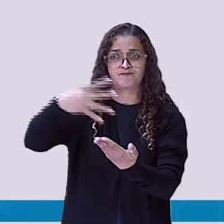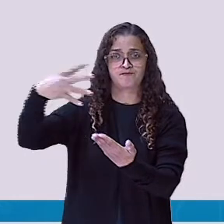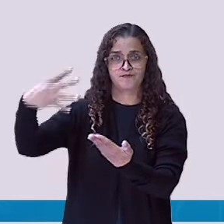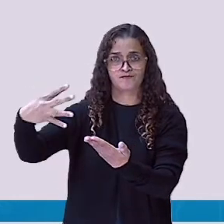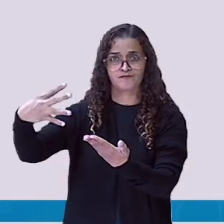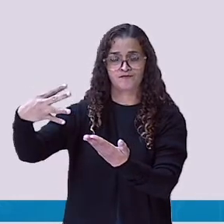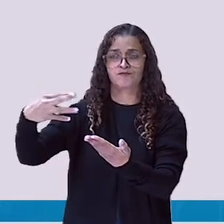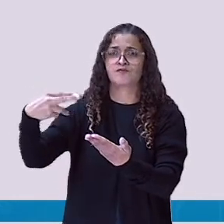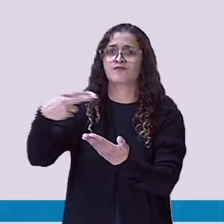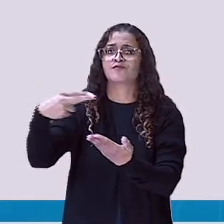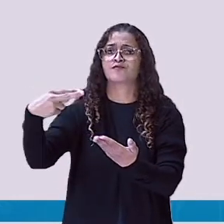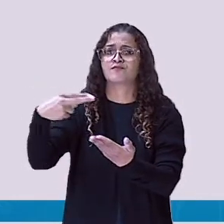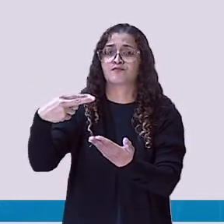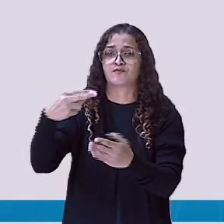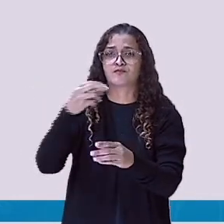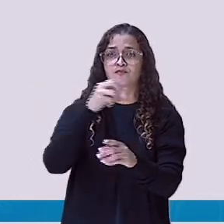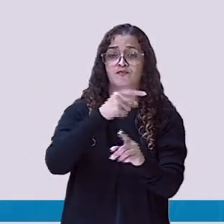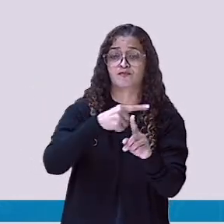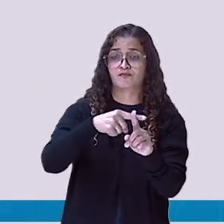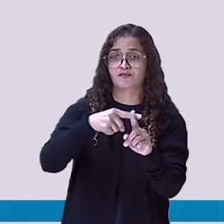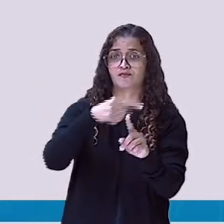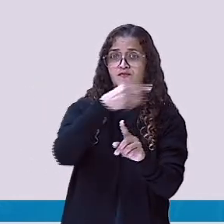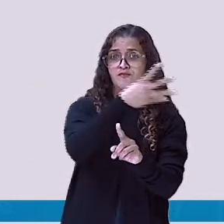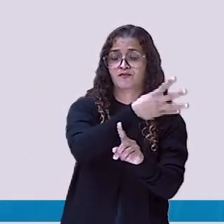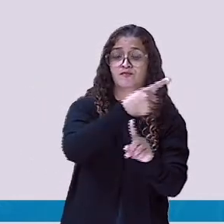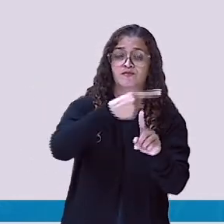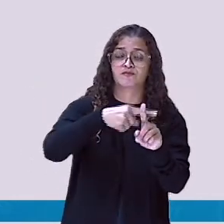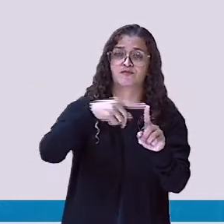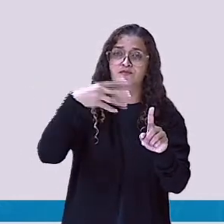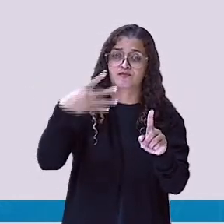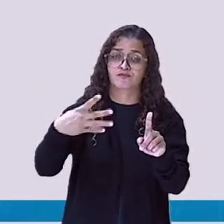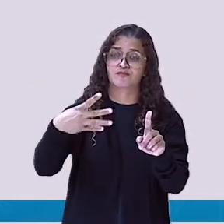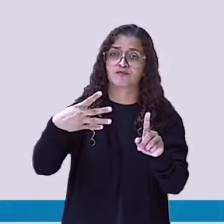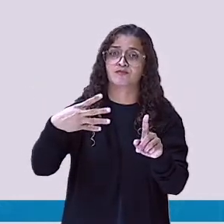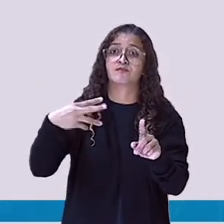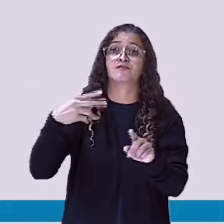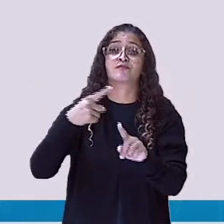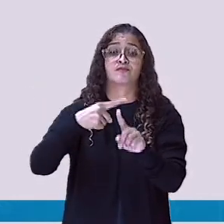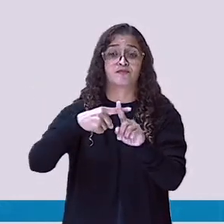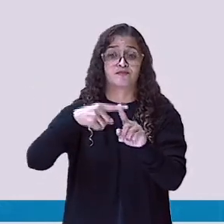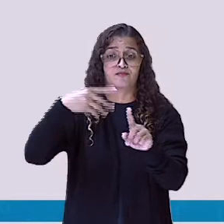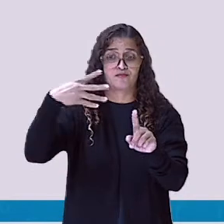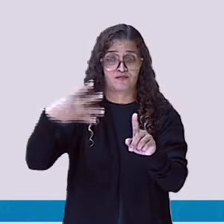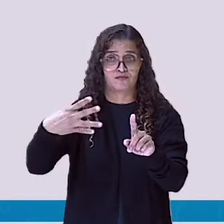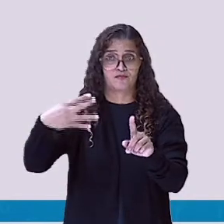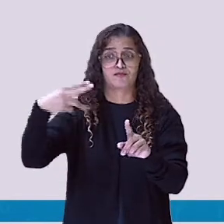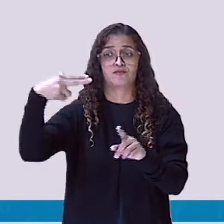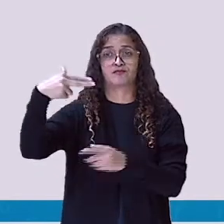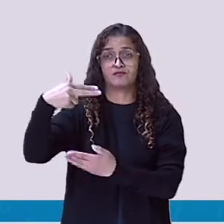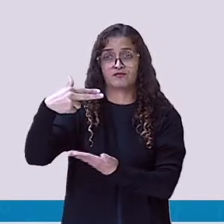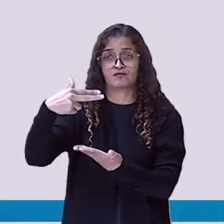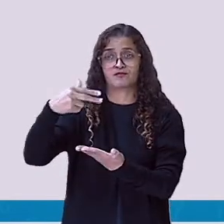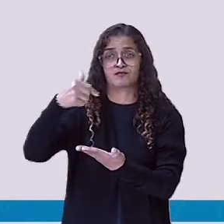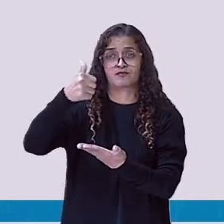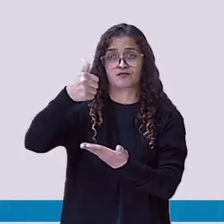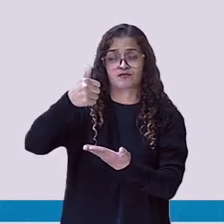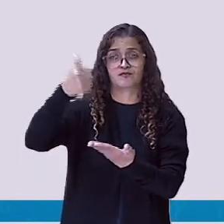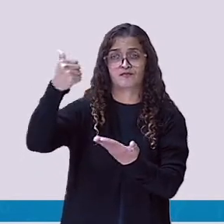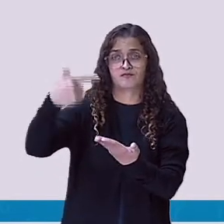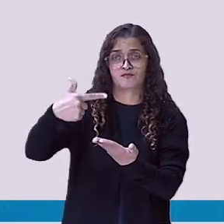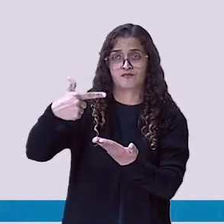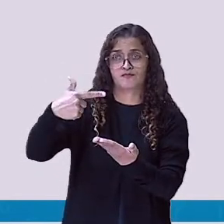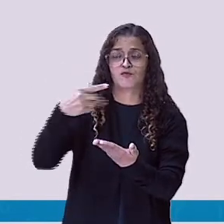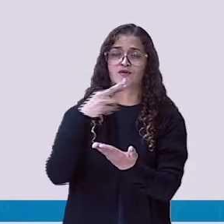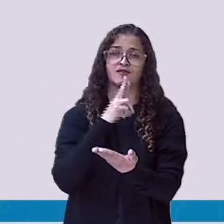4 mais 4 é 8. 8 mais 4, 12. Então, eu tenho aqui